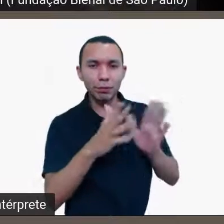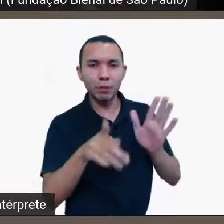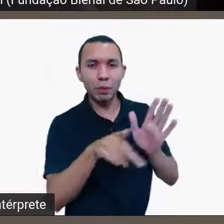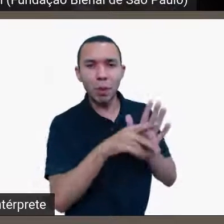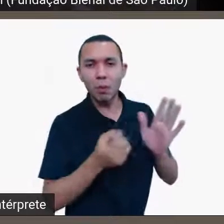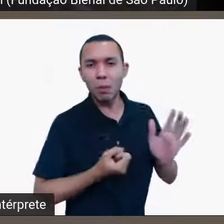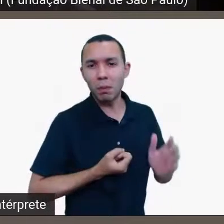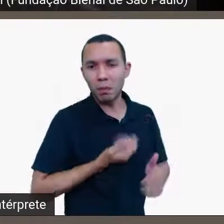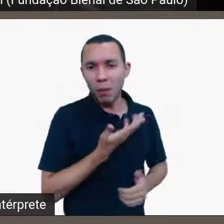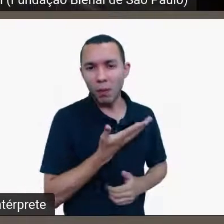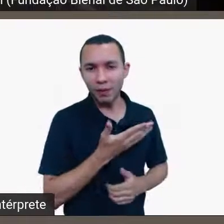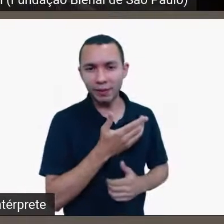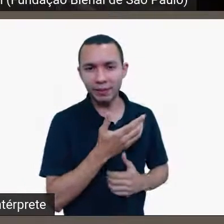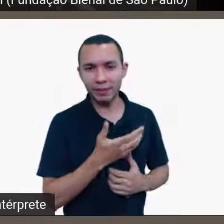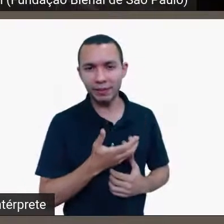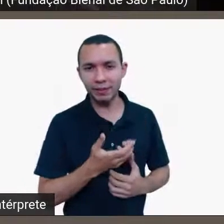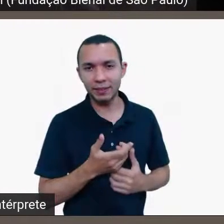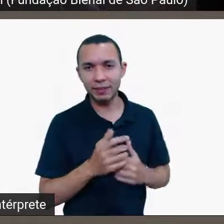aparece